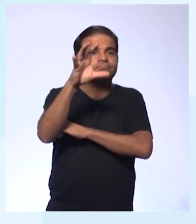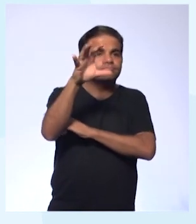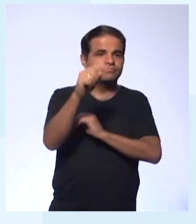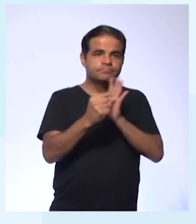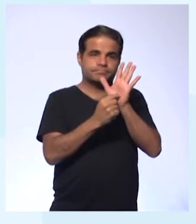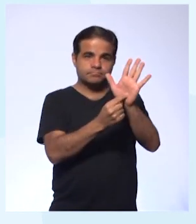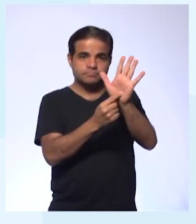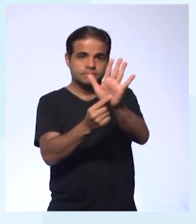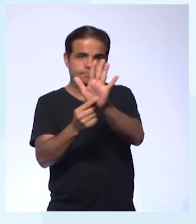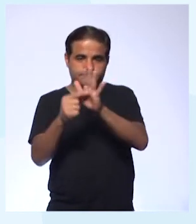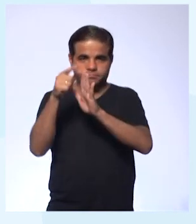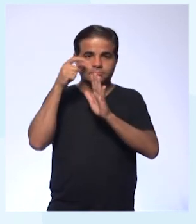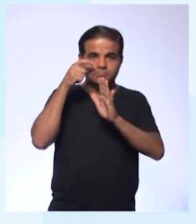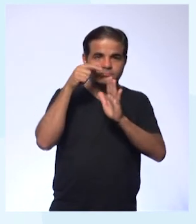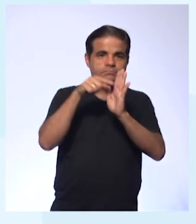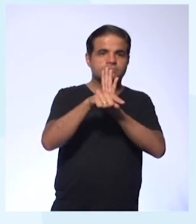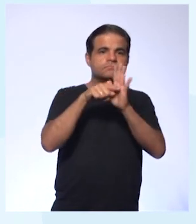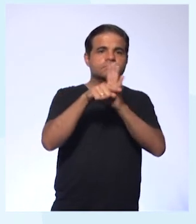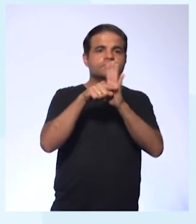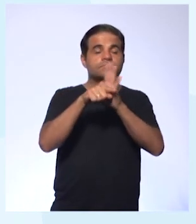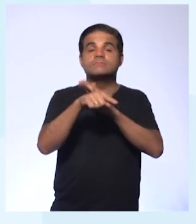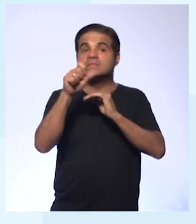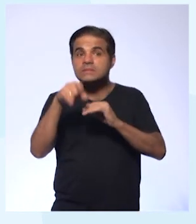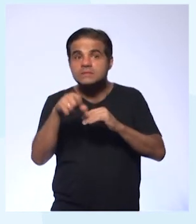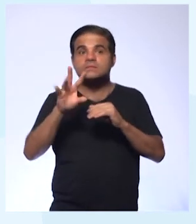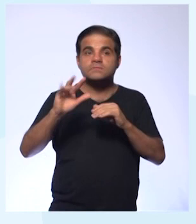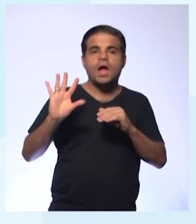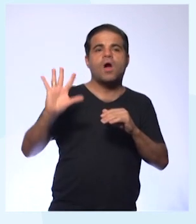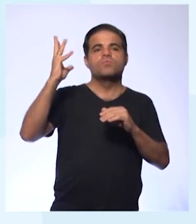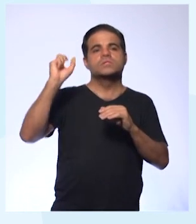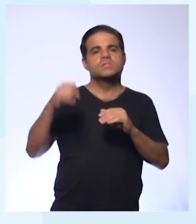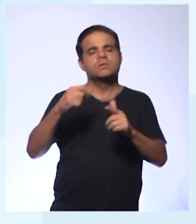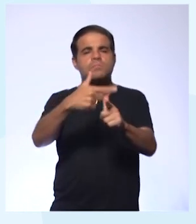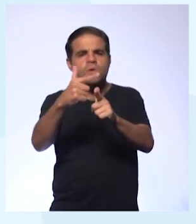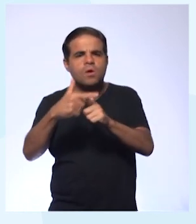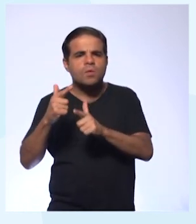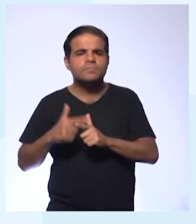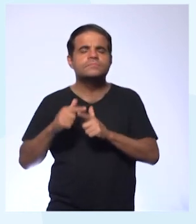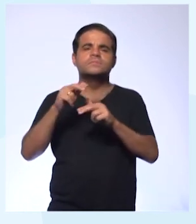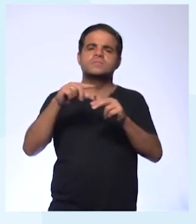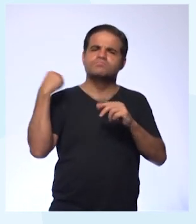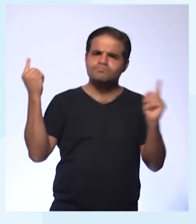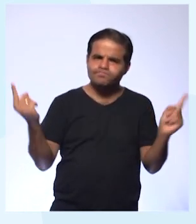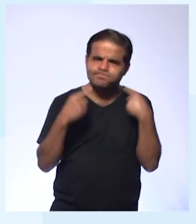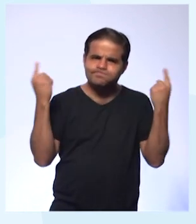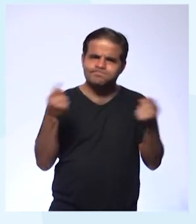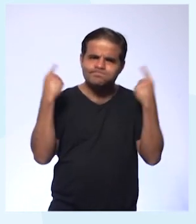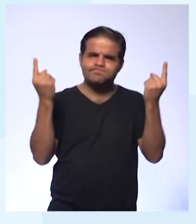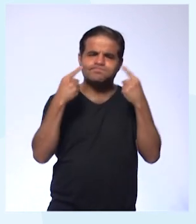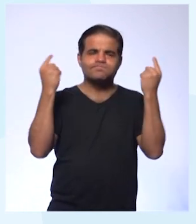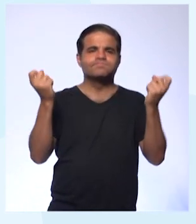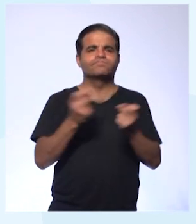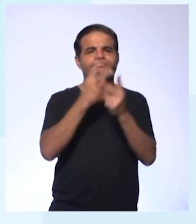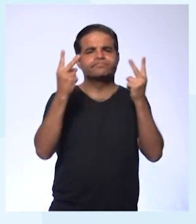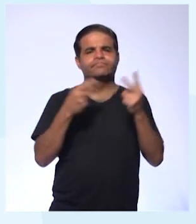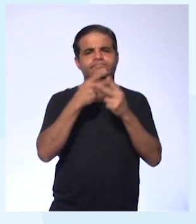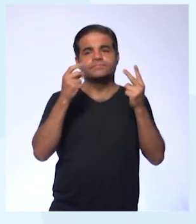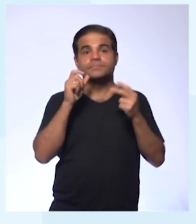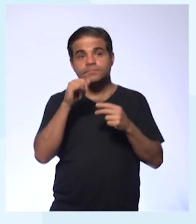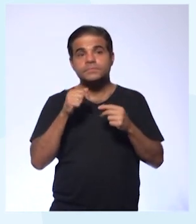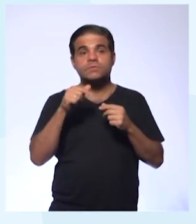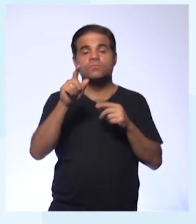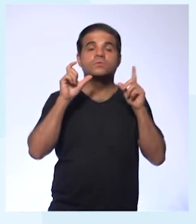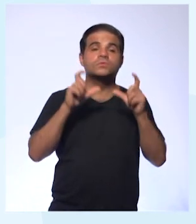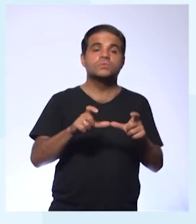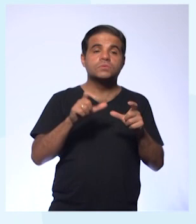que acabam verificando, né, se vai ocasionar problemas aí quanto à questão de tornados, furacões, né? Se for na